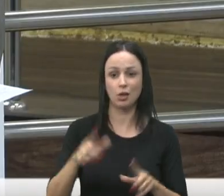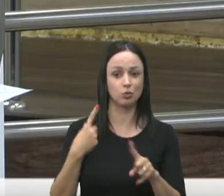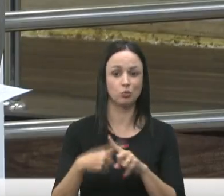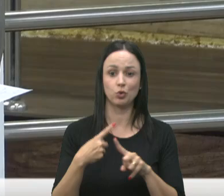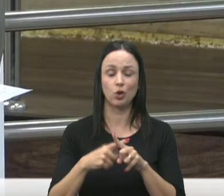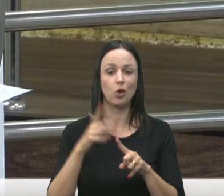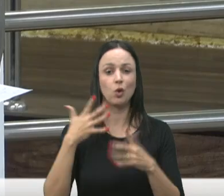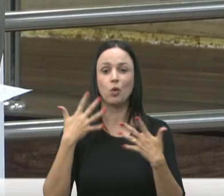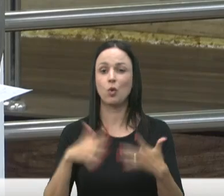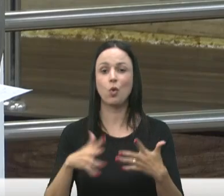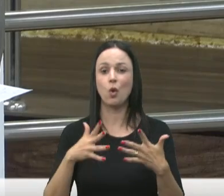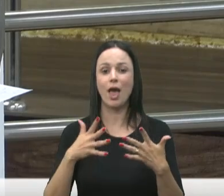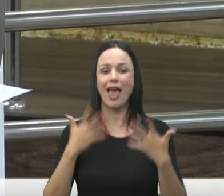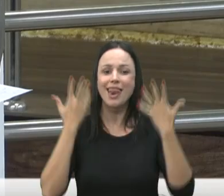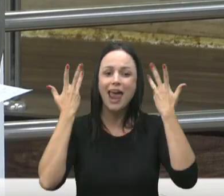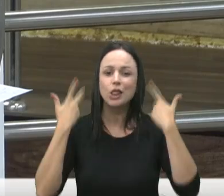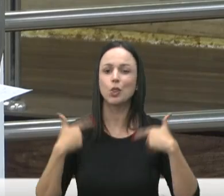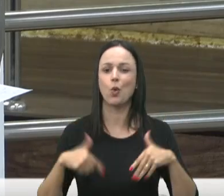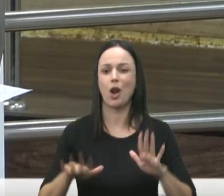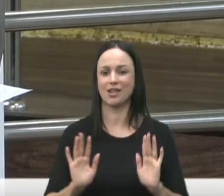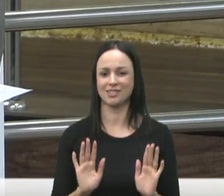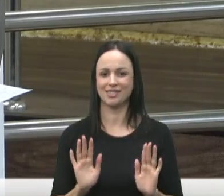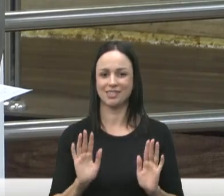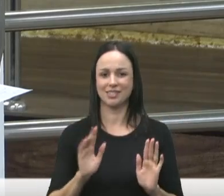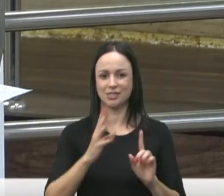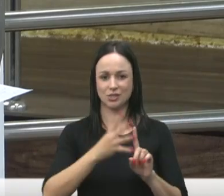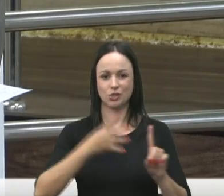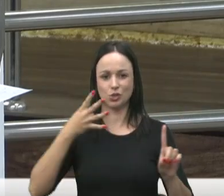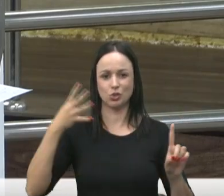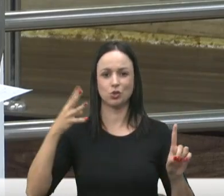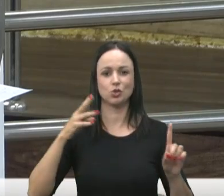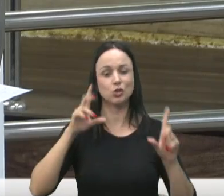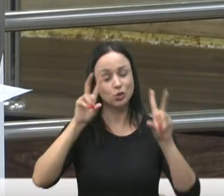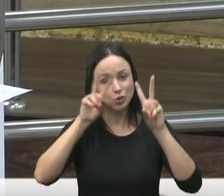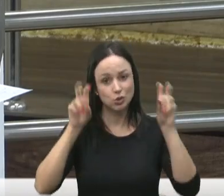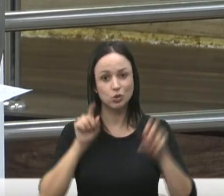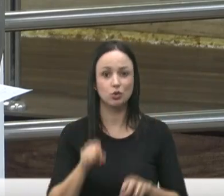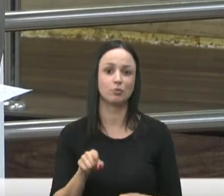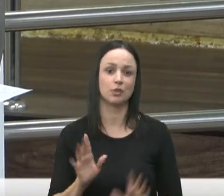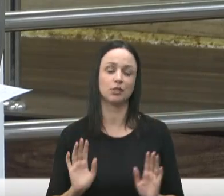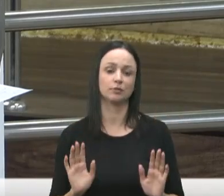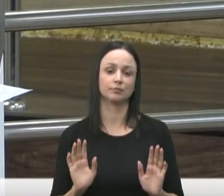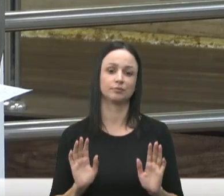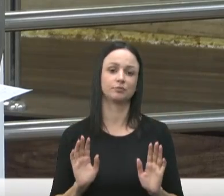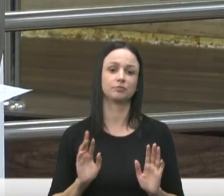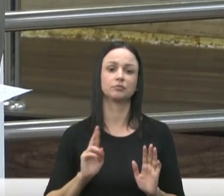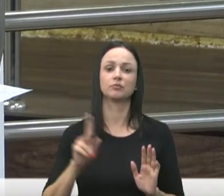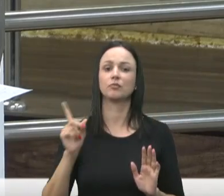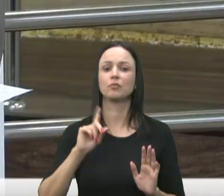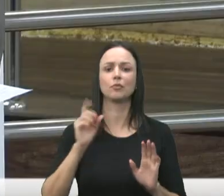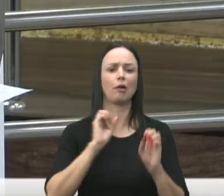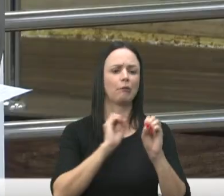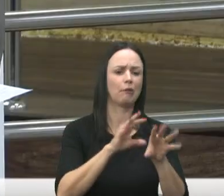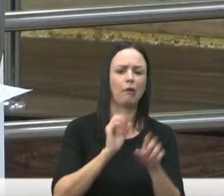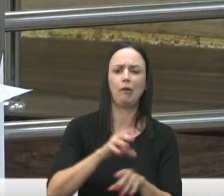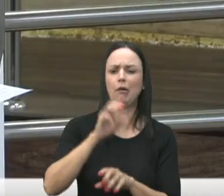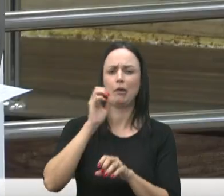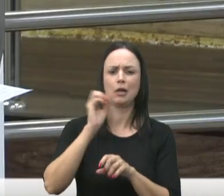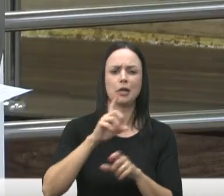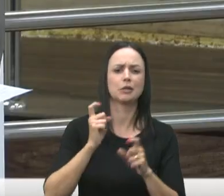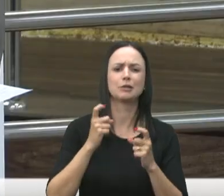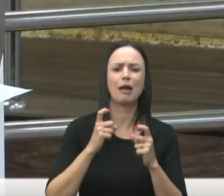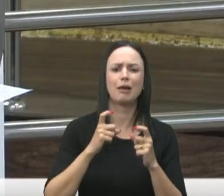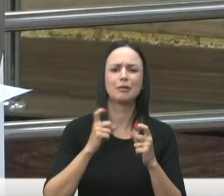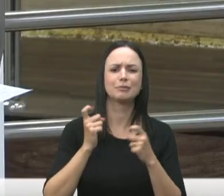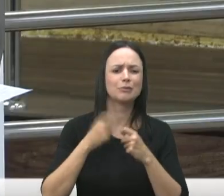querem naturalizar que as pessoas LGBTs existem. É sobre isso. É sobre isso. Não é sobre doutrinação, sexualização, porque não